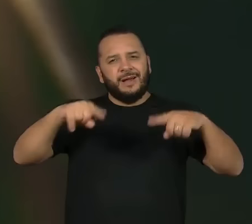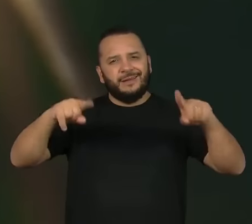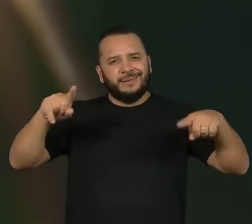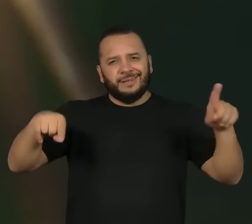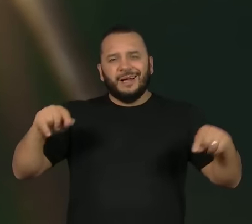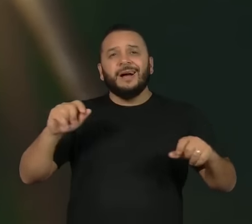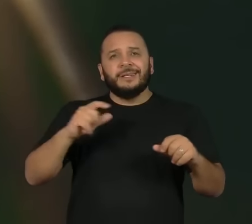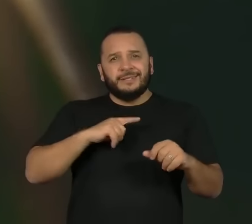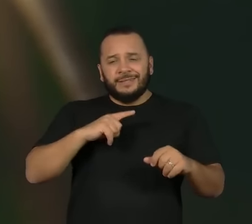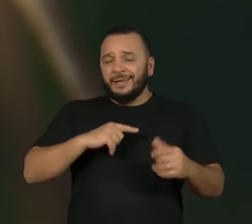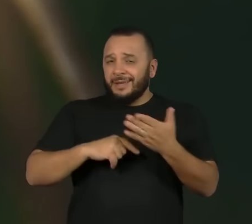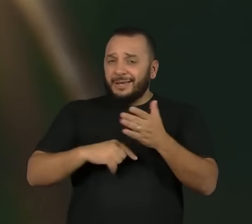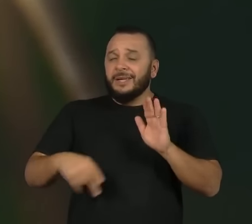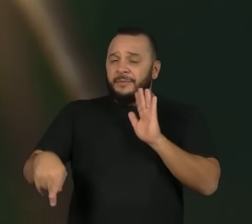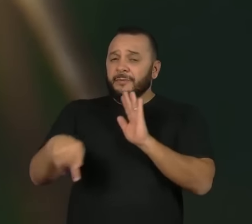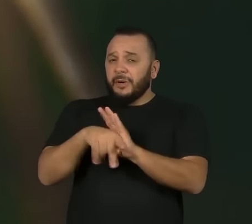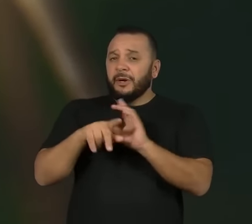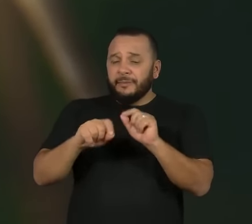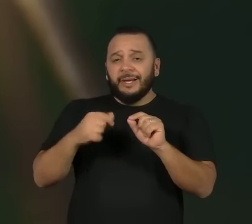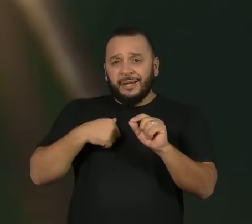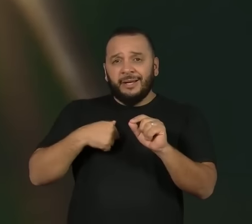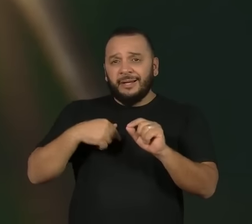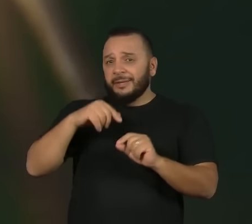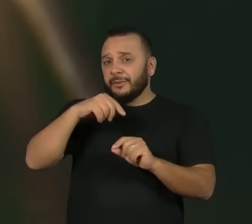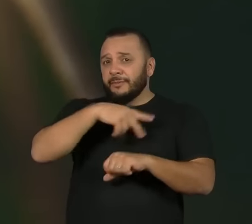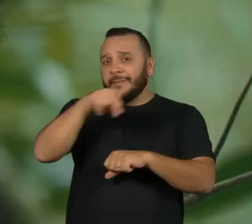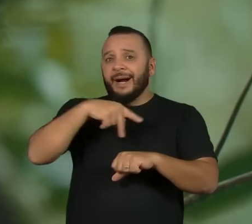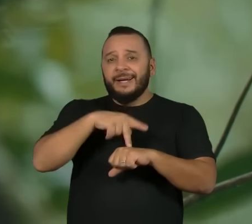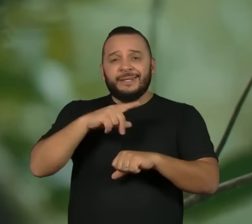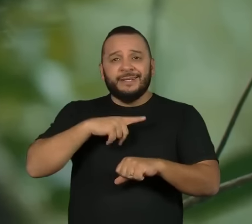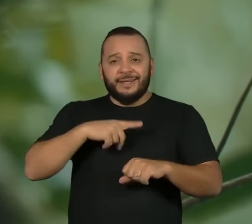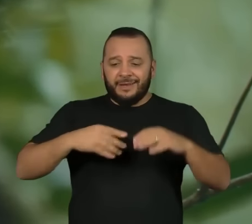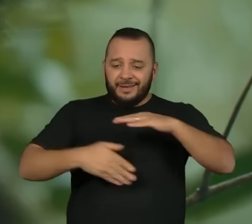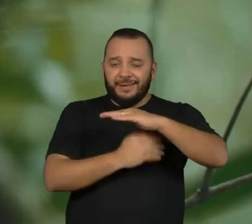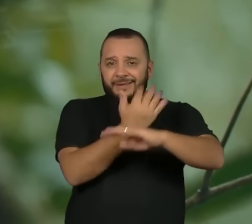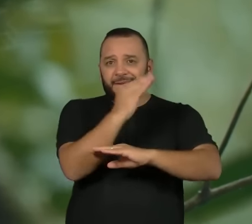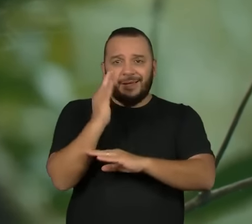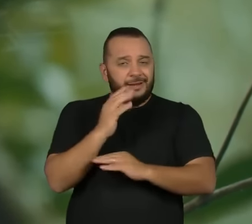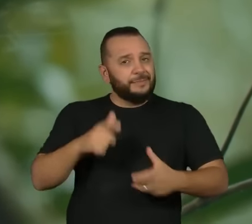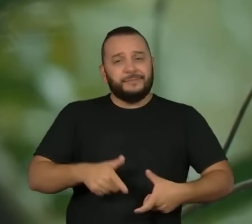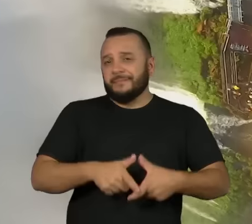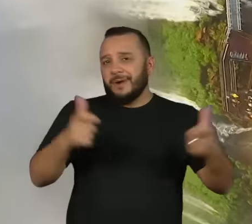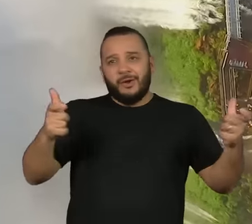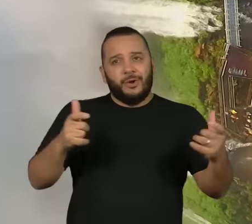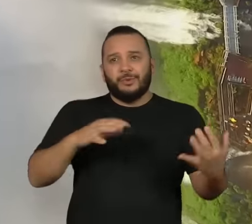espécies, típica do país mais rico em biodiversidade do mundo.